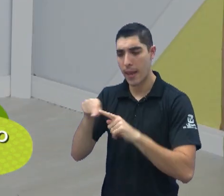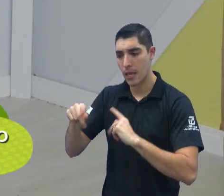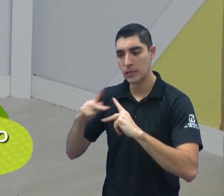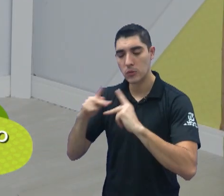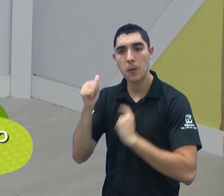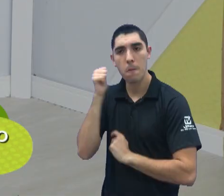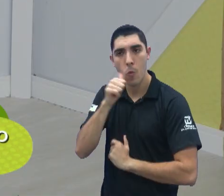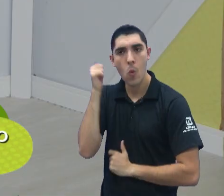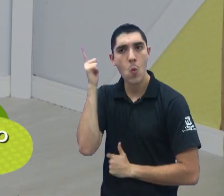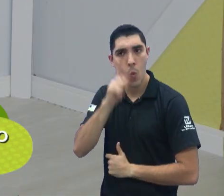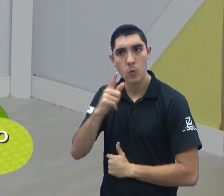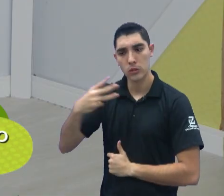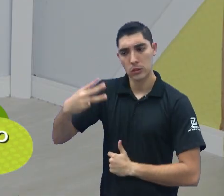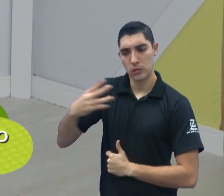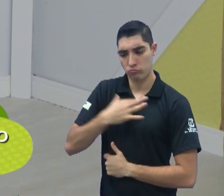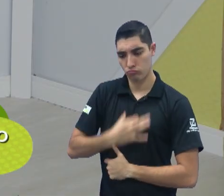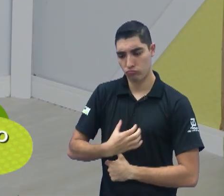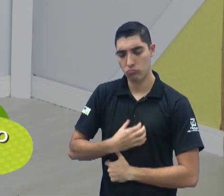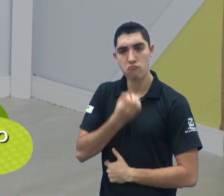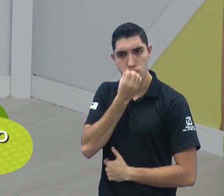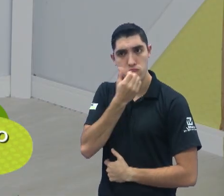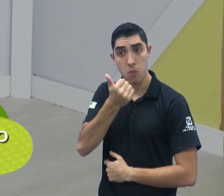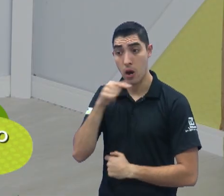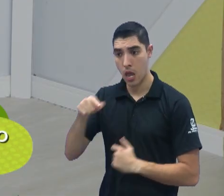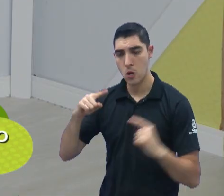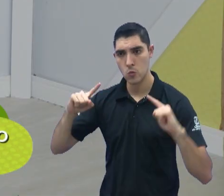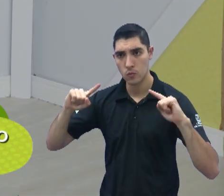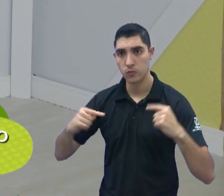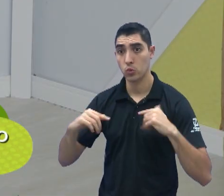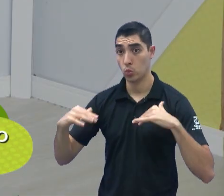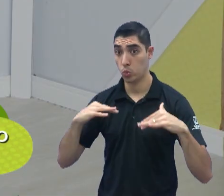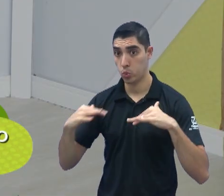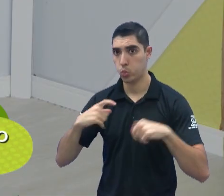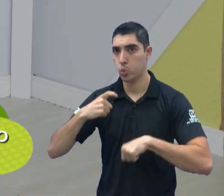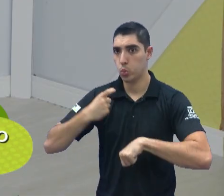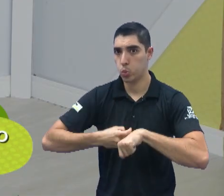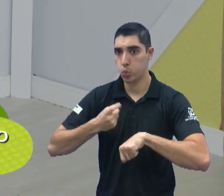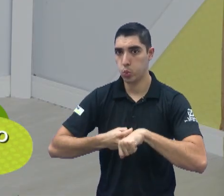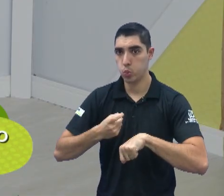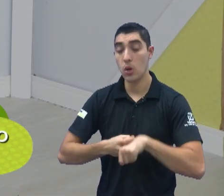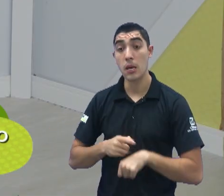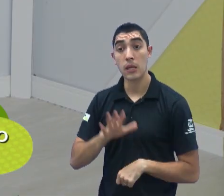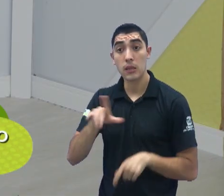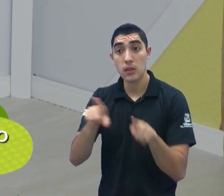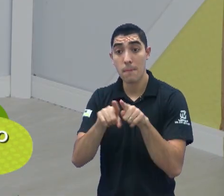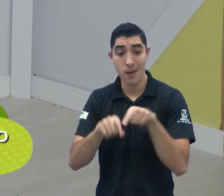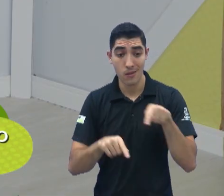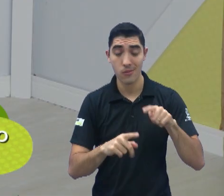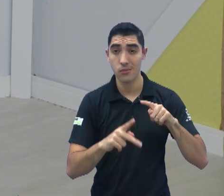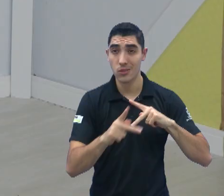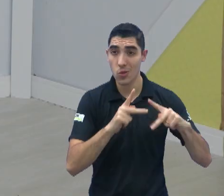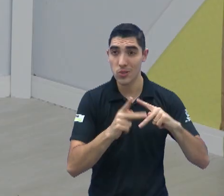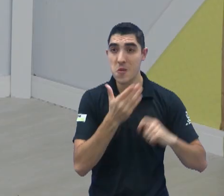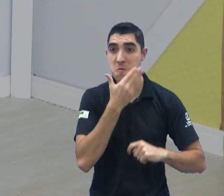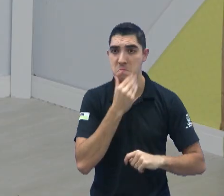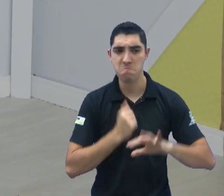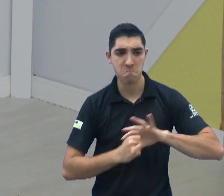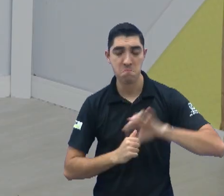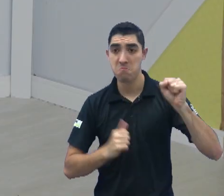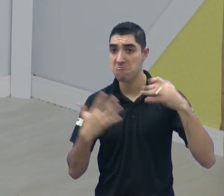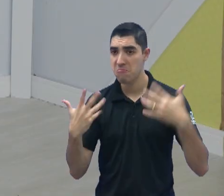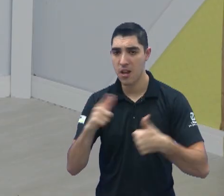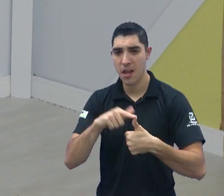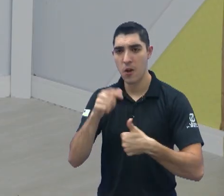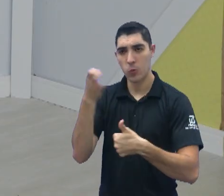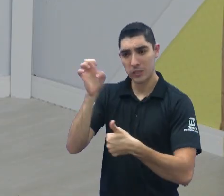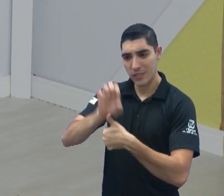terceiro lugar ali, uma disputa muito forte, e o masculino realmente coroando aí o ano espetacular, tanto no estadual, no